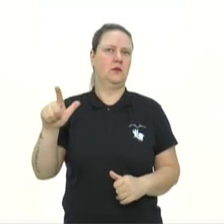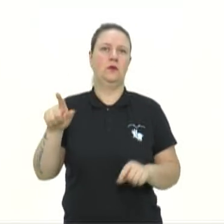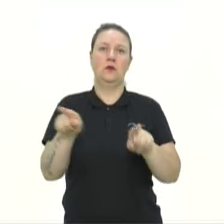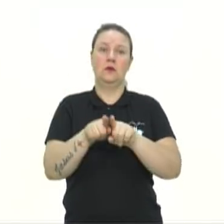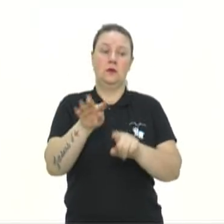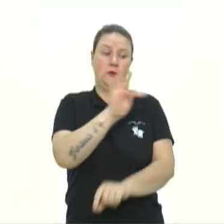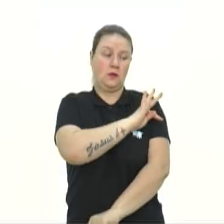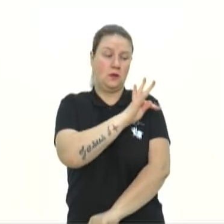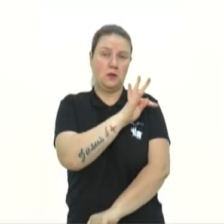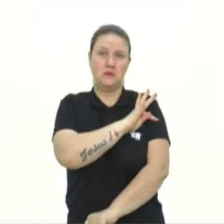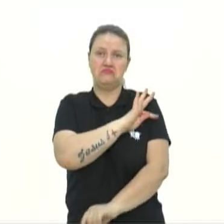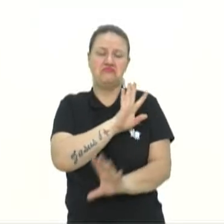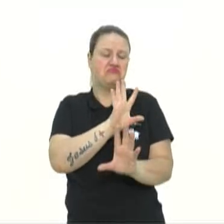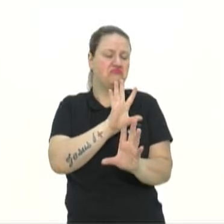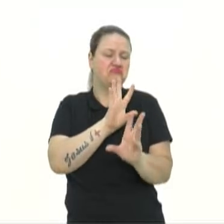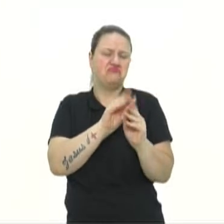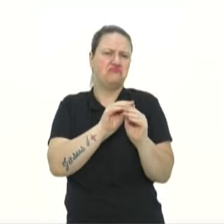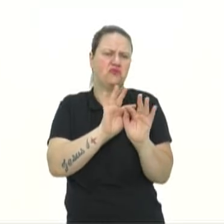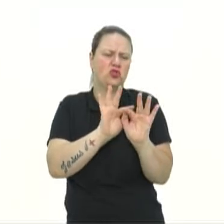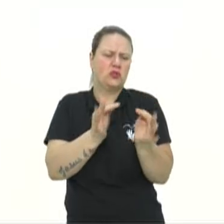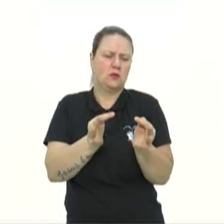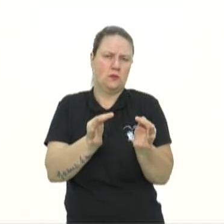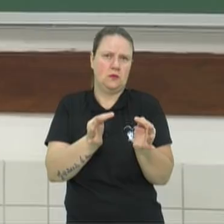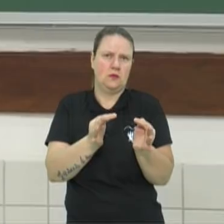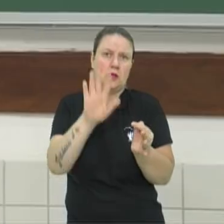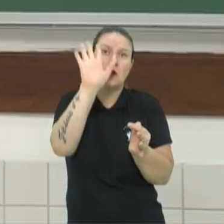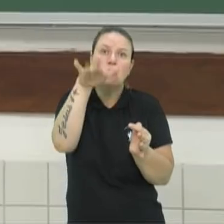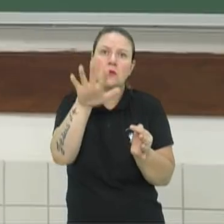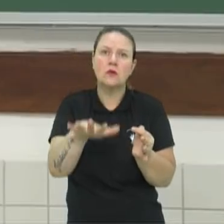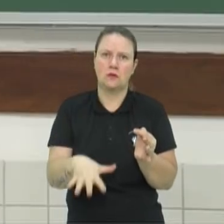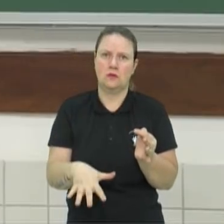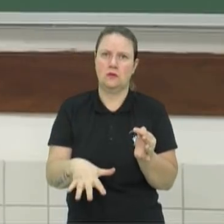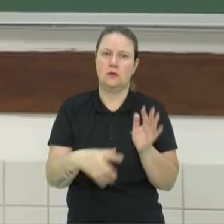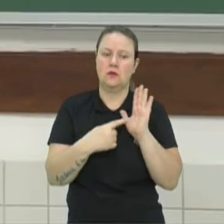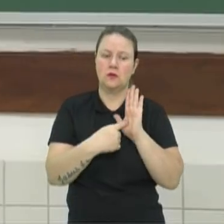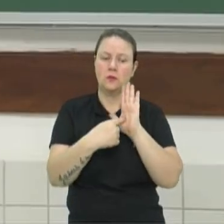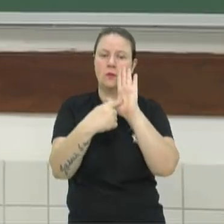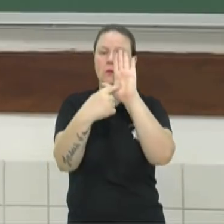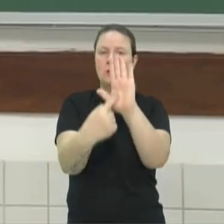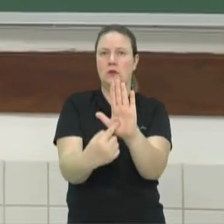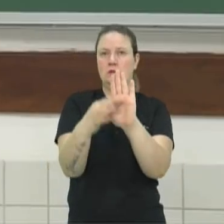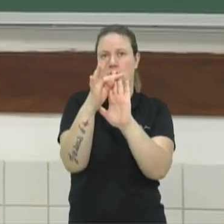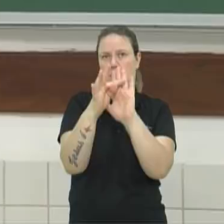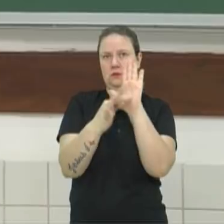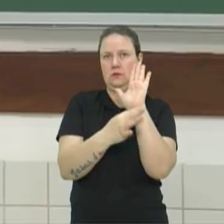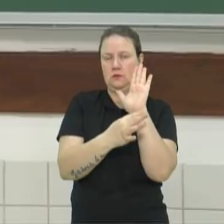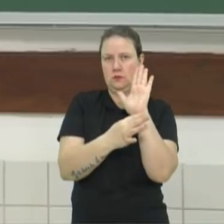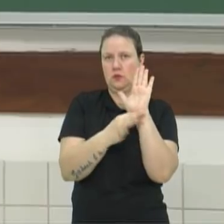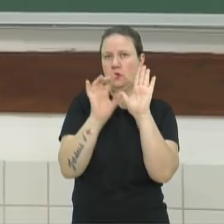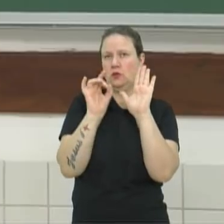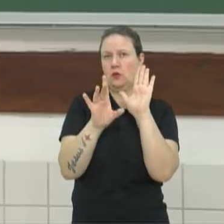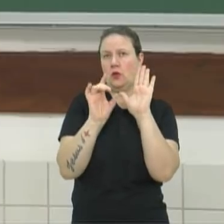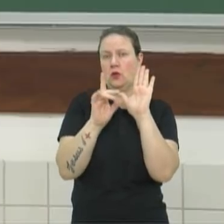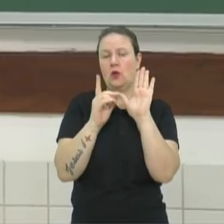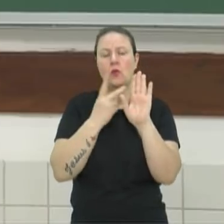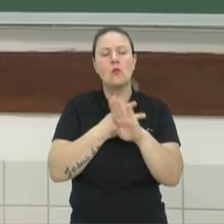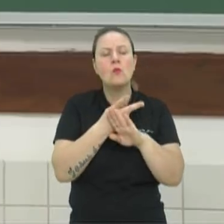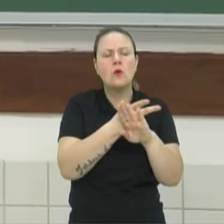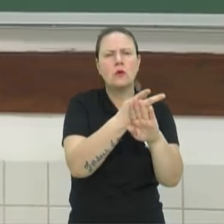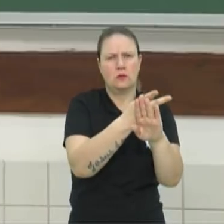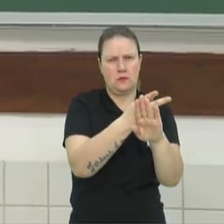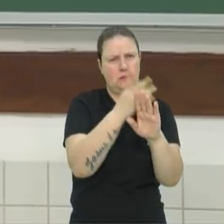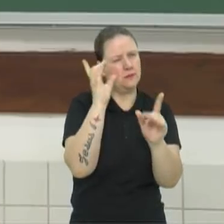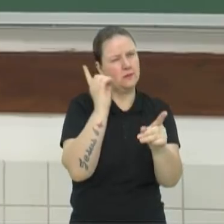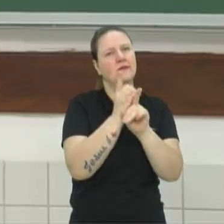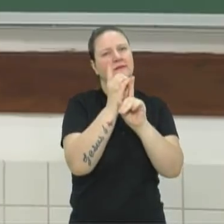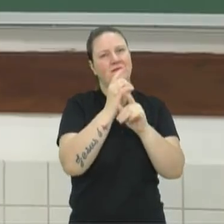são simples e de baixo custo. Tudo isso estava explícito no texto. Era só você procurar um pouquinho,